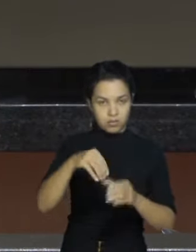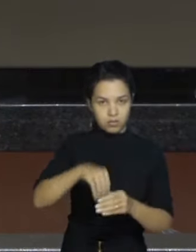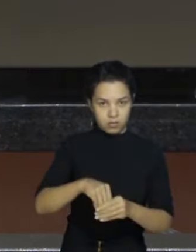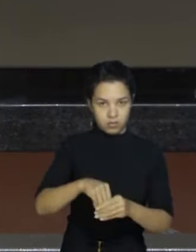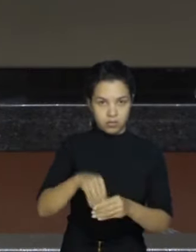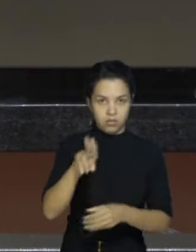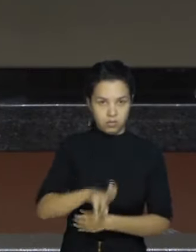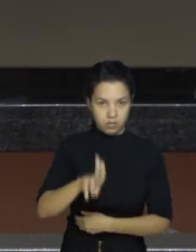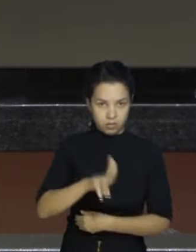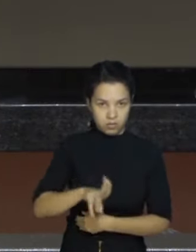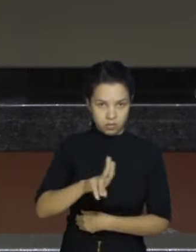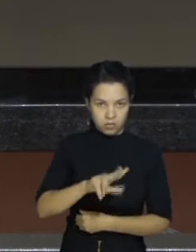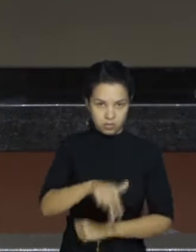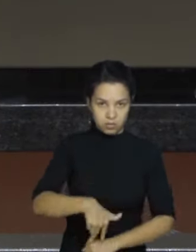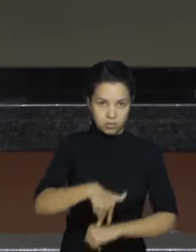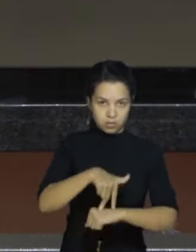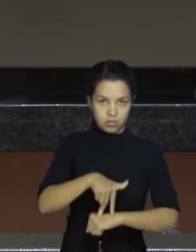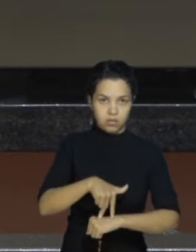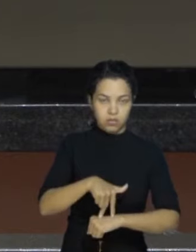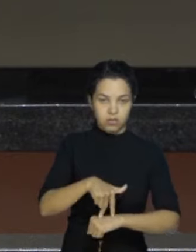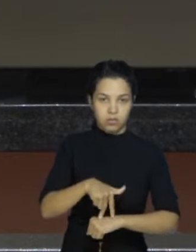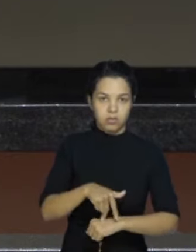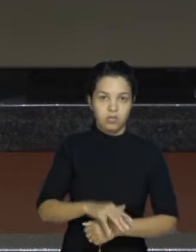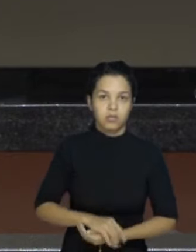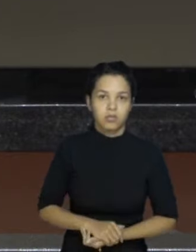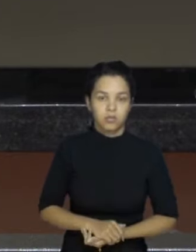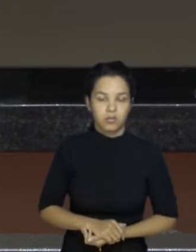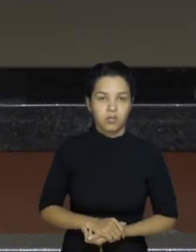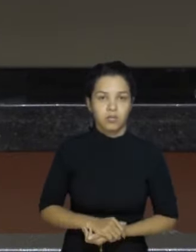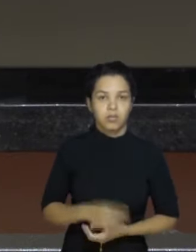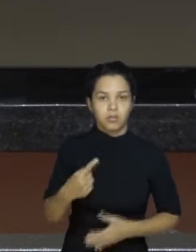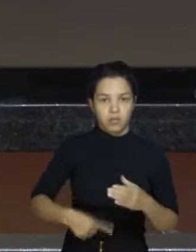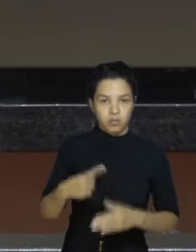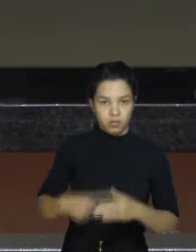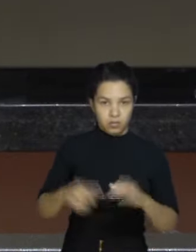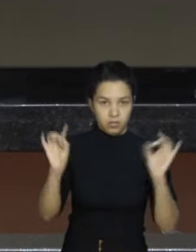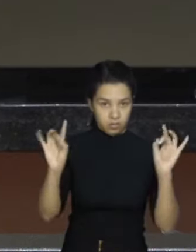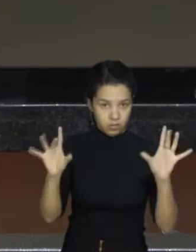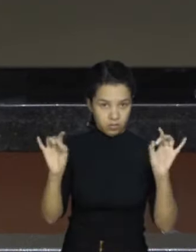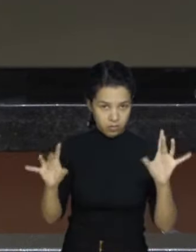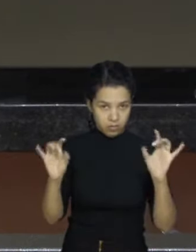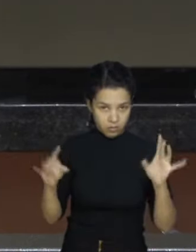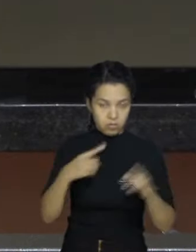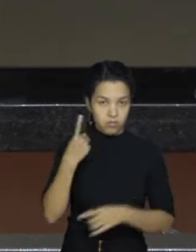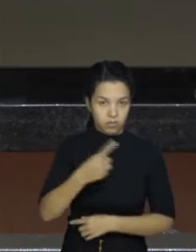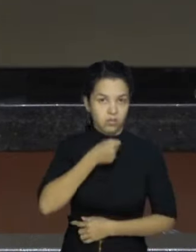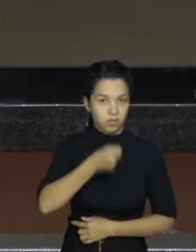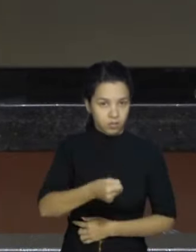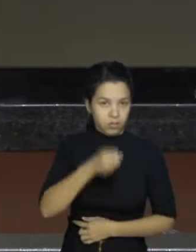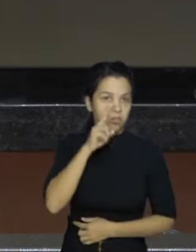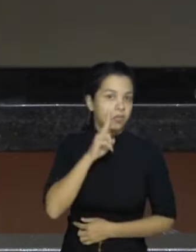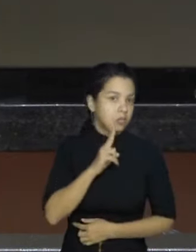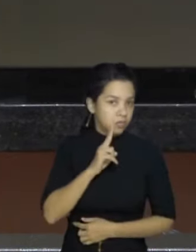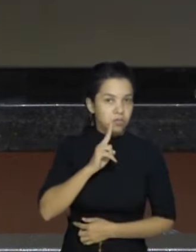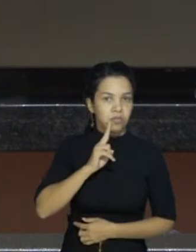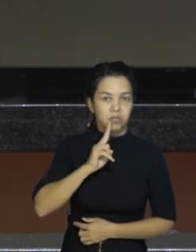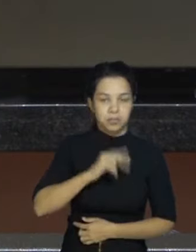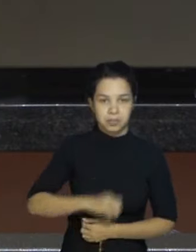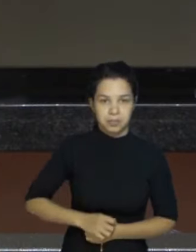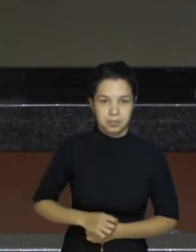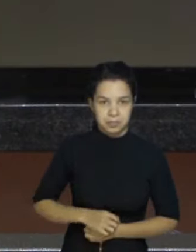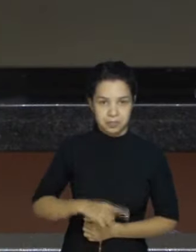nos de suas atribuições constituem comissão especial integrada pelos senhores deputados massoco e ivanates Marcos Vieira Júlio